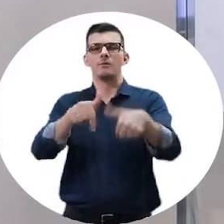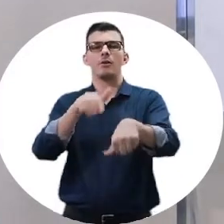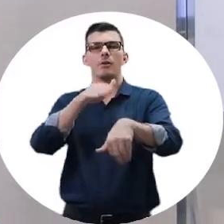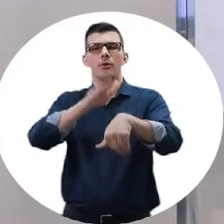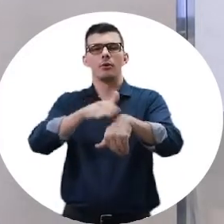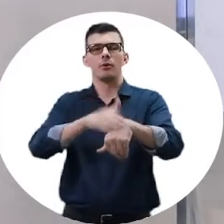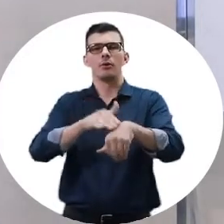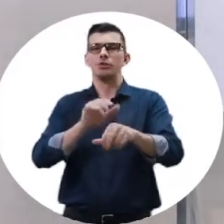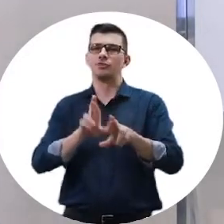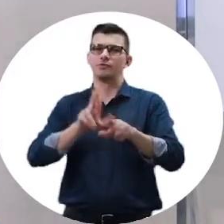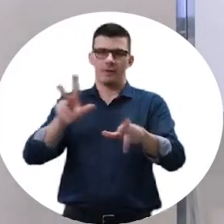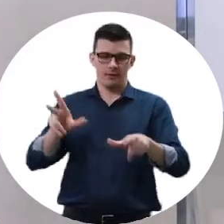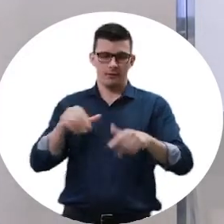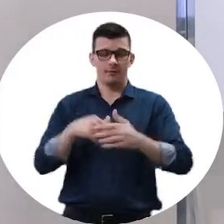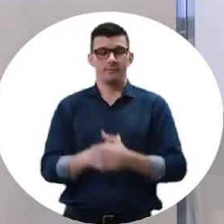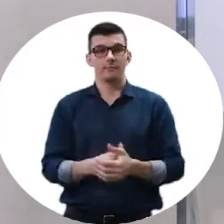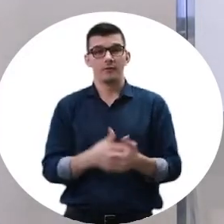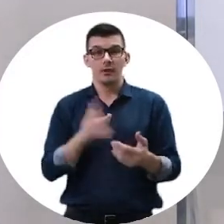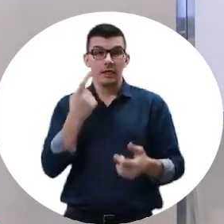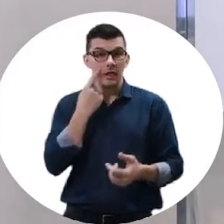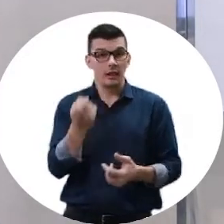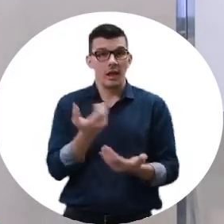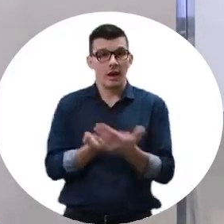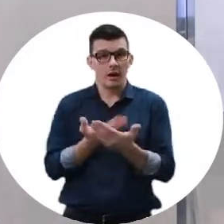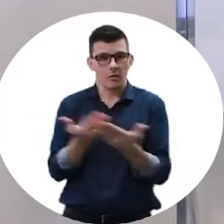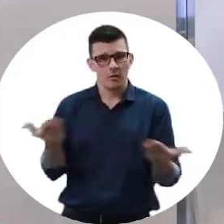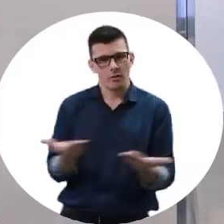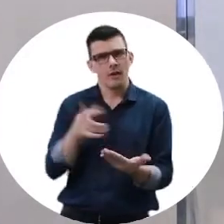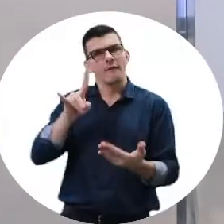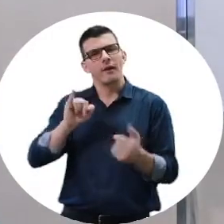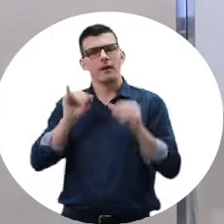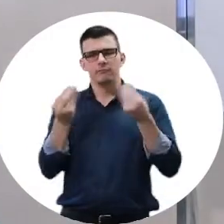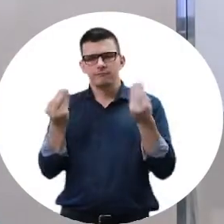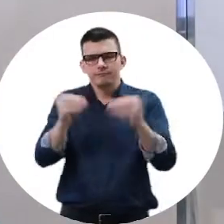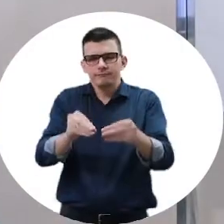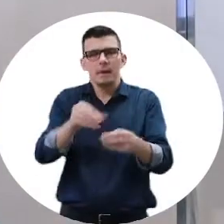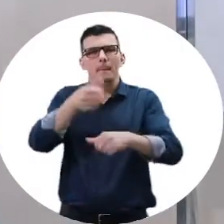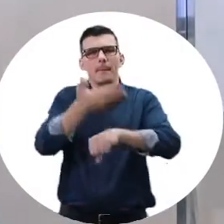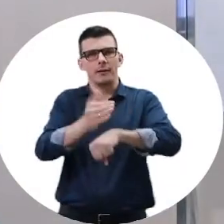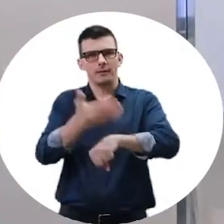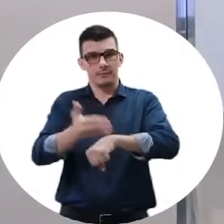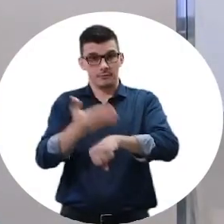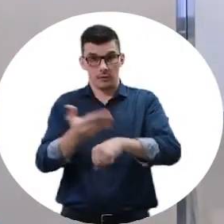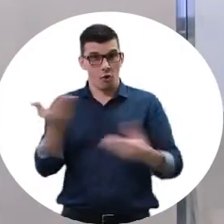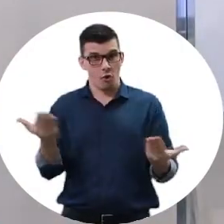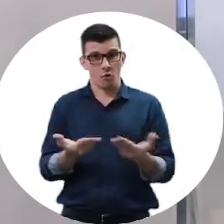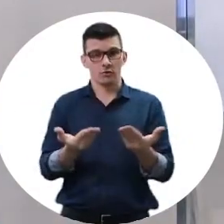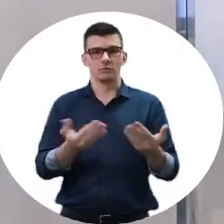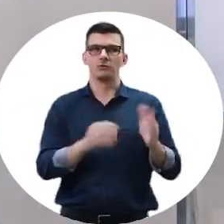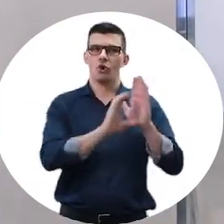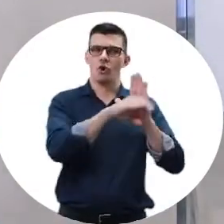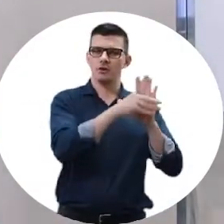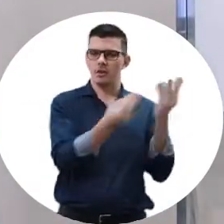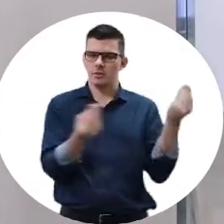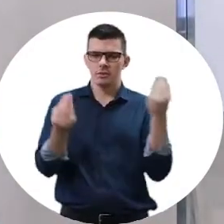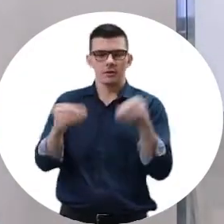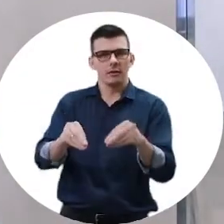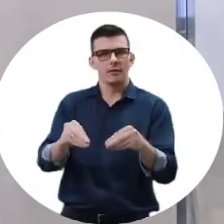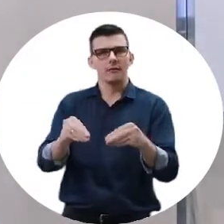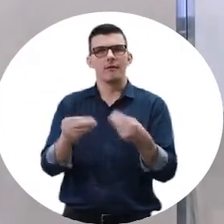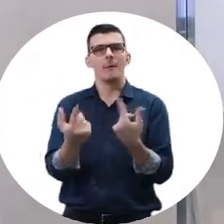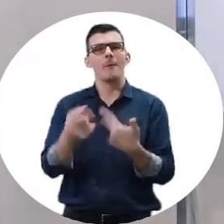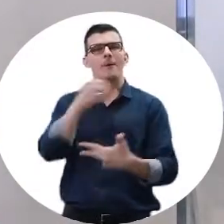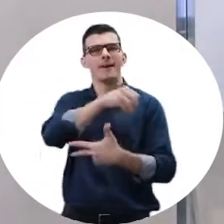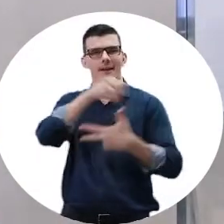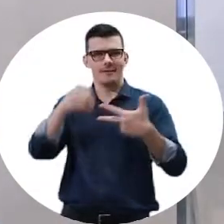corpos diferentes. Agora, o legal da aula de hoje é que nós vamos aplicar essas leis. Aplicar do jeito que o